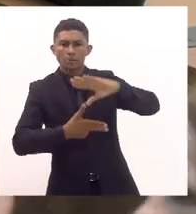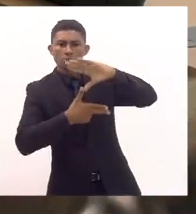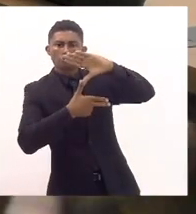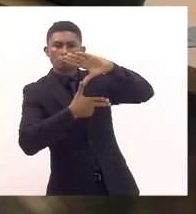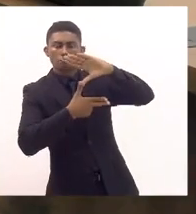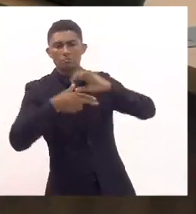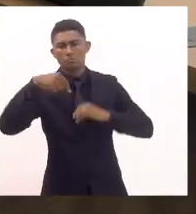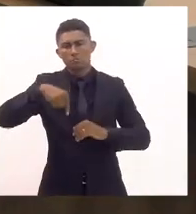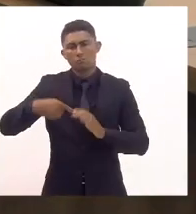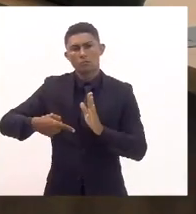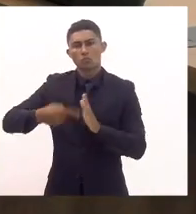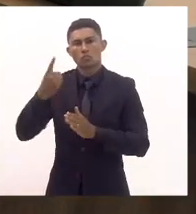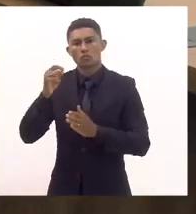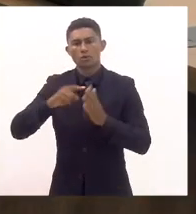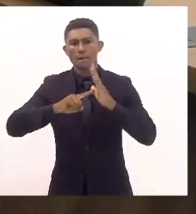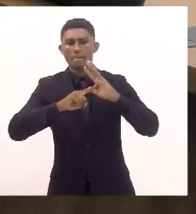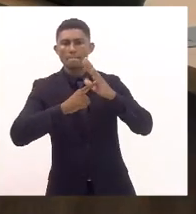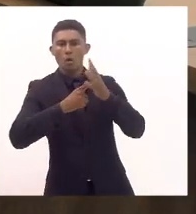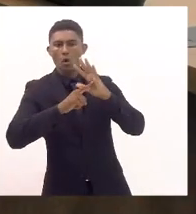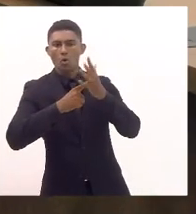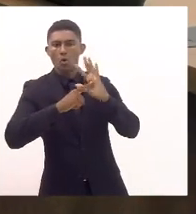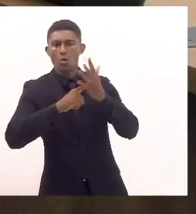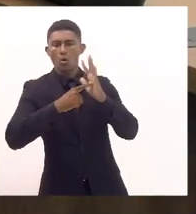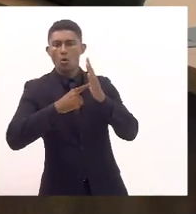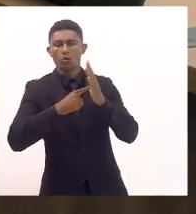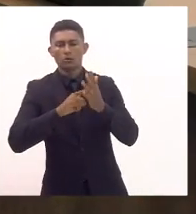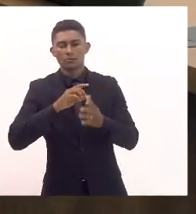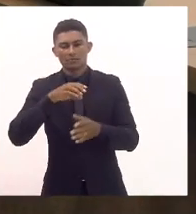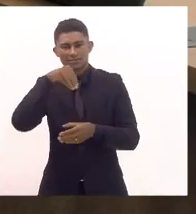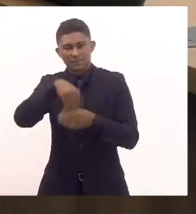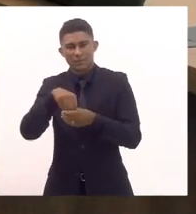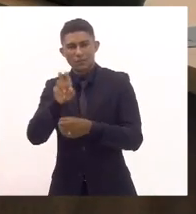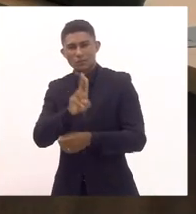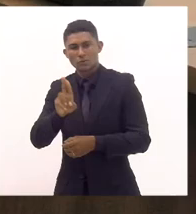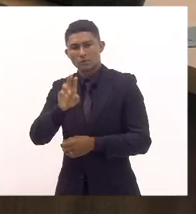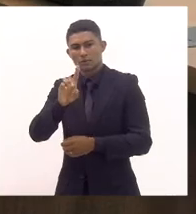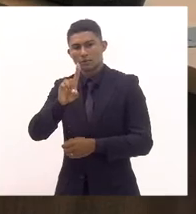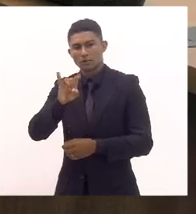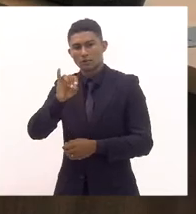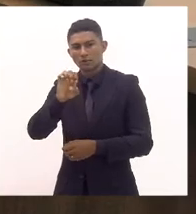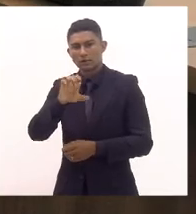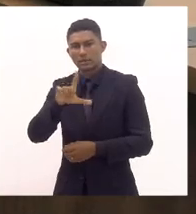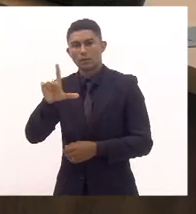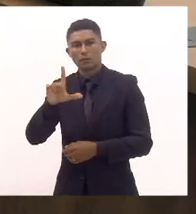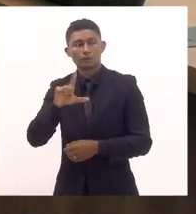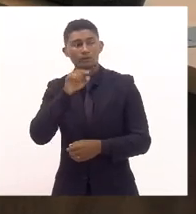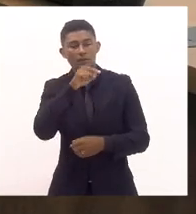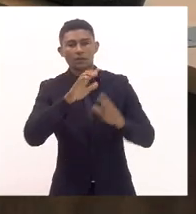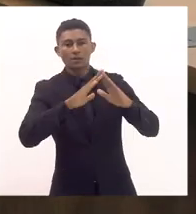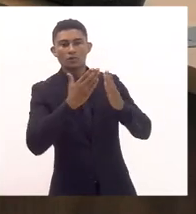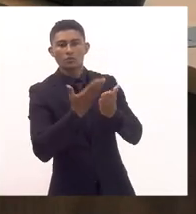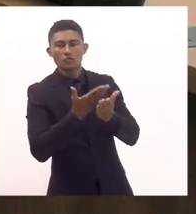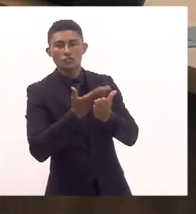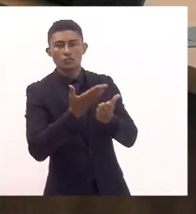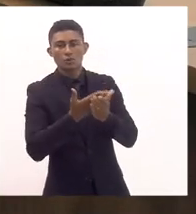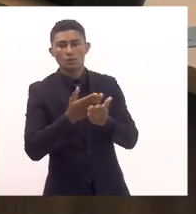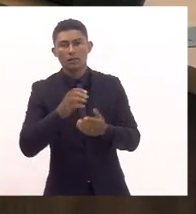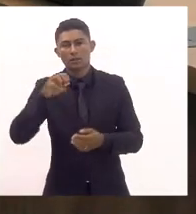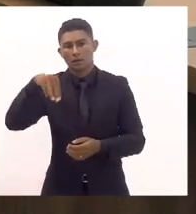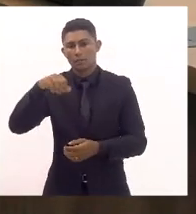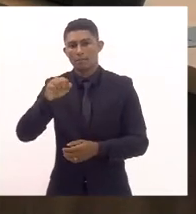em relação a motores movidos a diesel que ele desenvolve lá na Escola Visconde de Mauá Marechal Hermes o tanto